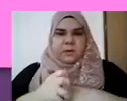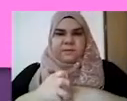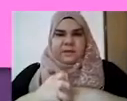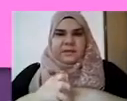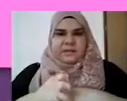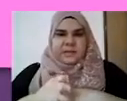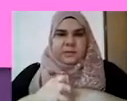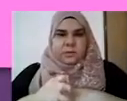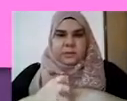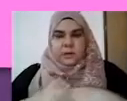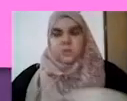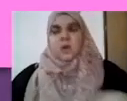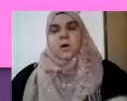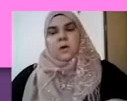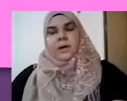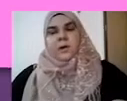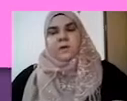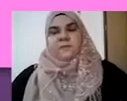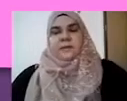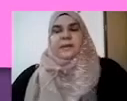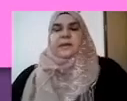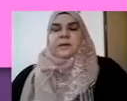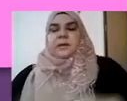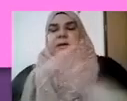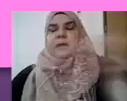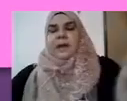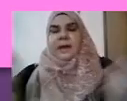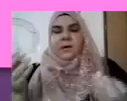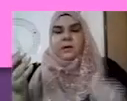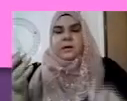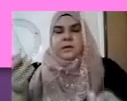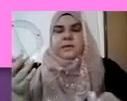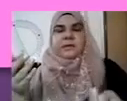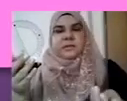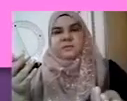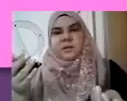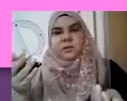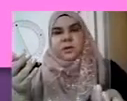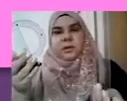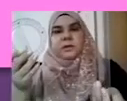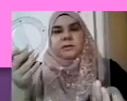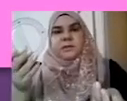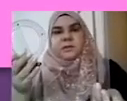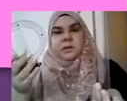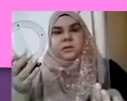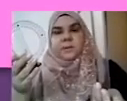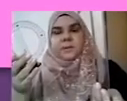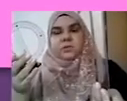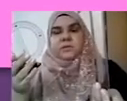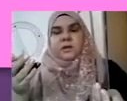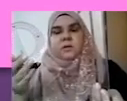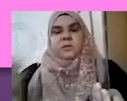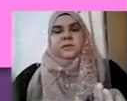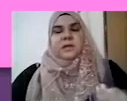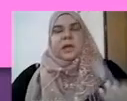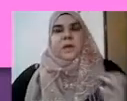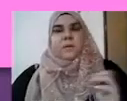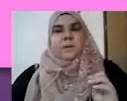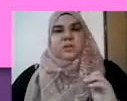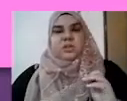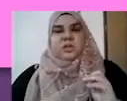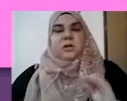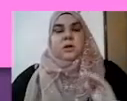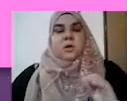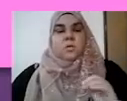ver qual que vai dar certo ou não. Ou igual eu falei, régua e transferidor. Transferidor para medir os ângulos, régua